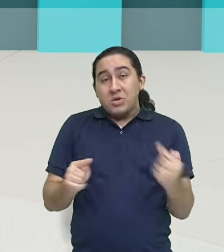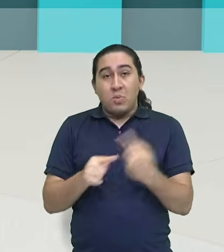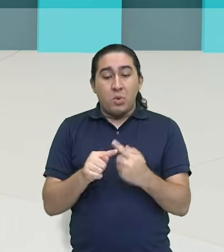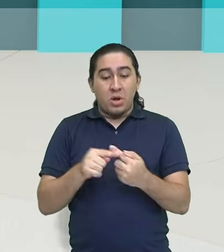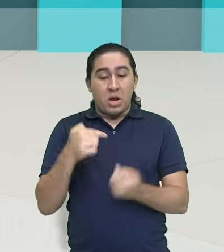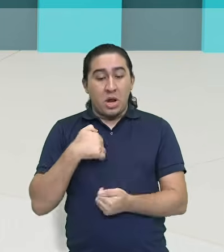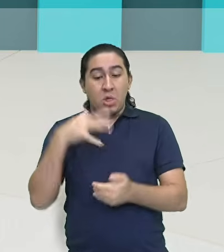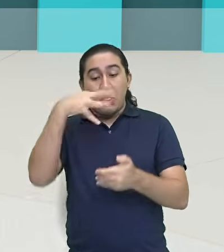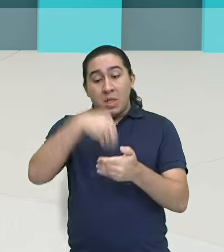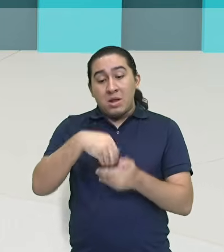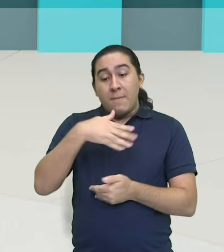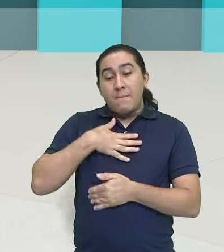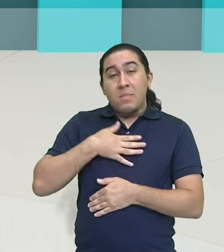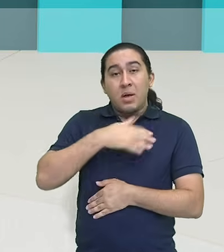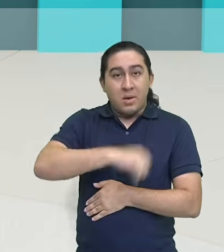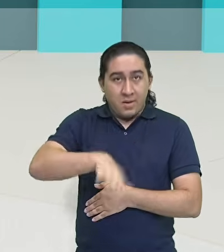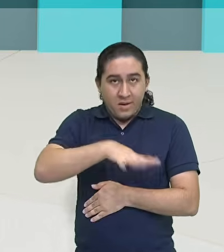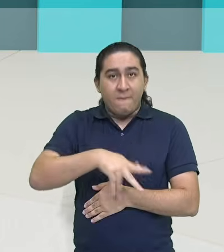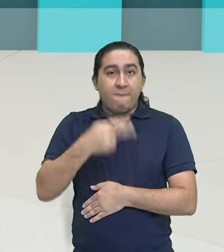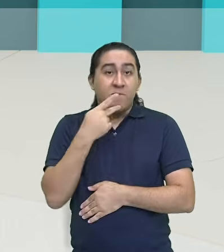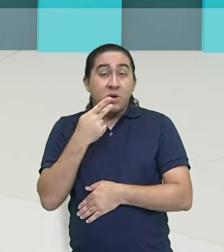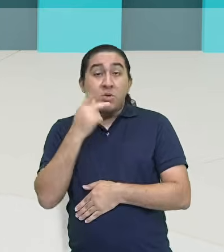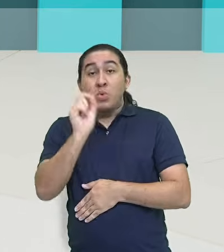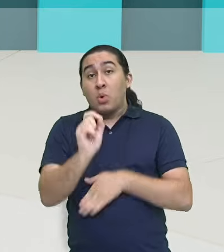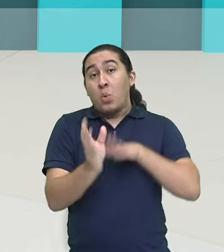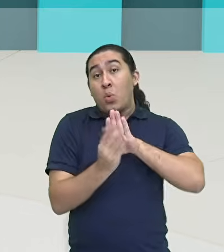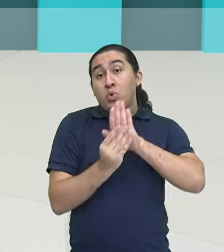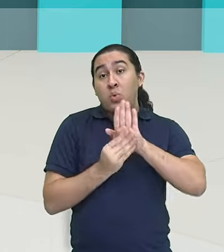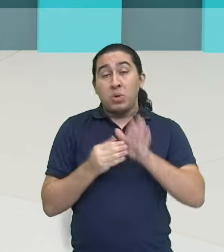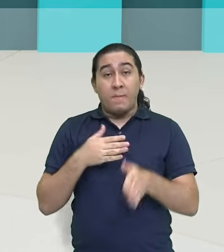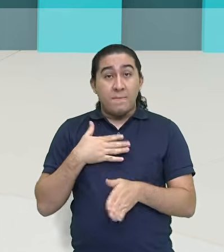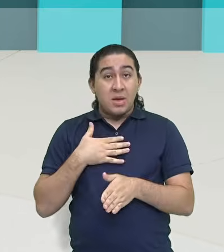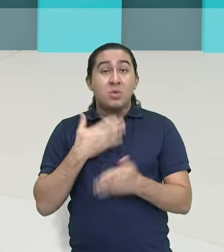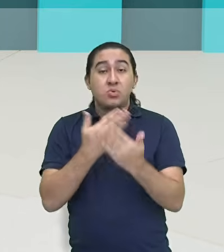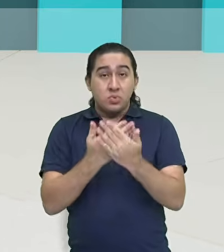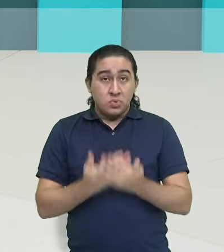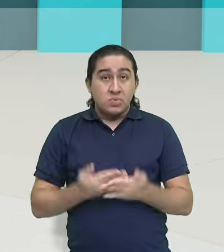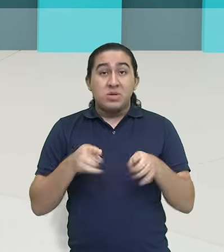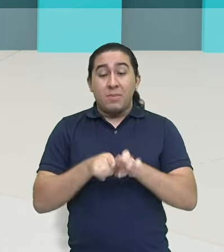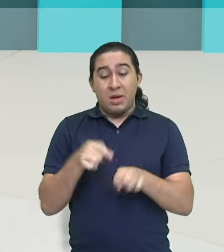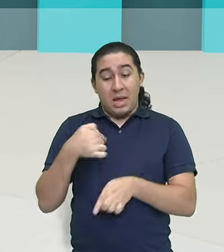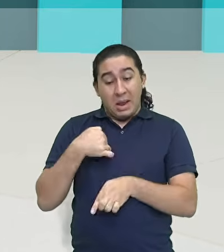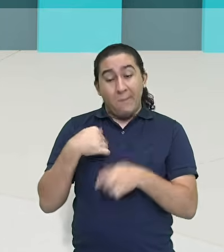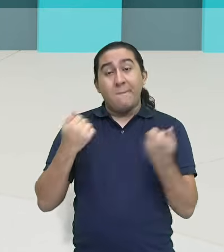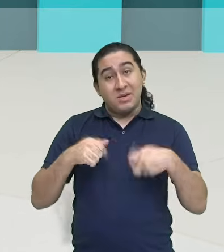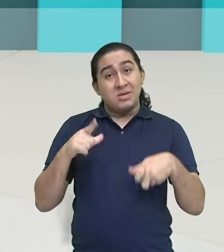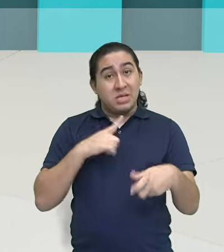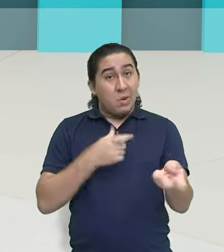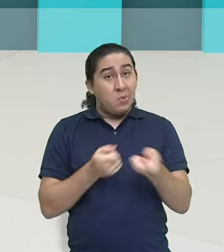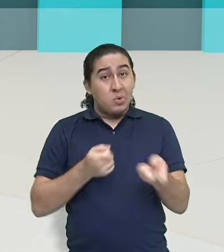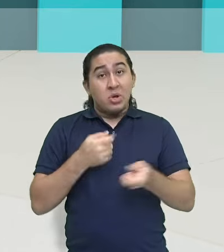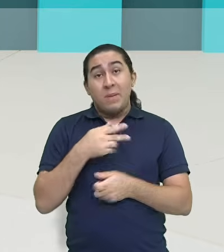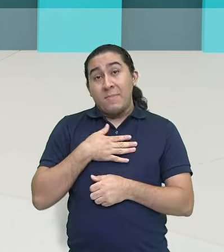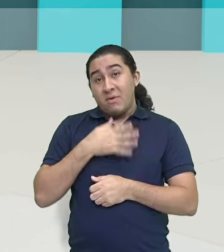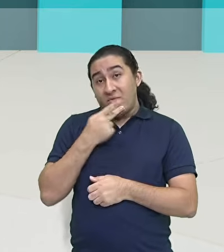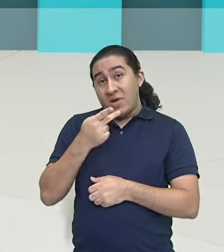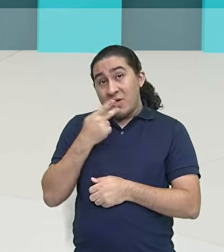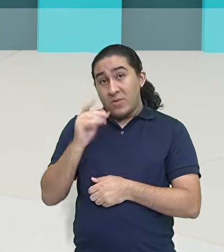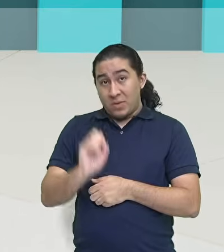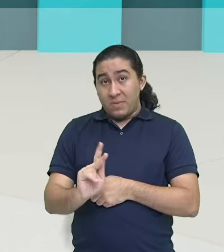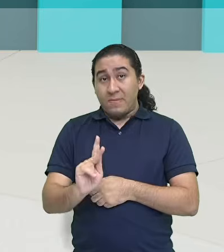estou dentro da minha área, eu estou falando do conteúdo da minha área e, em teoria, eu preciso dominar o que eu estou falando, tá